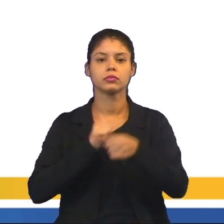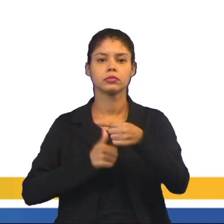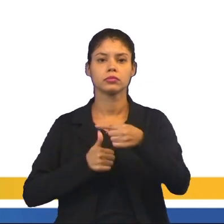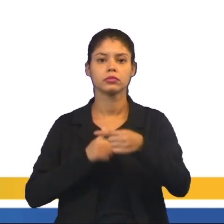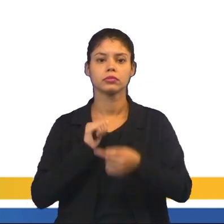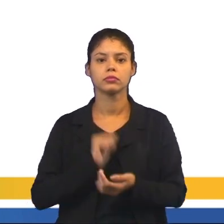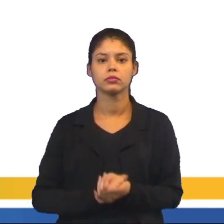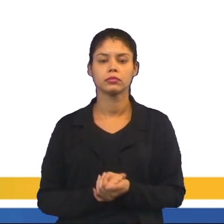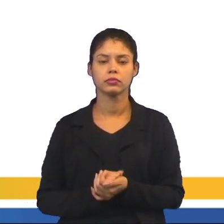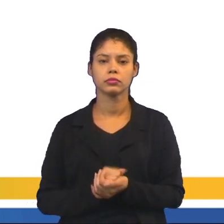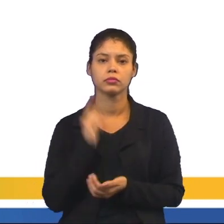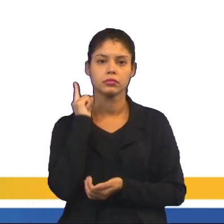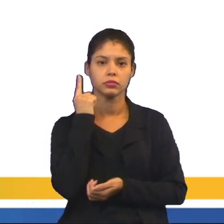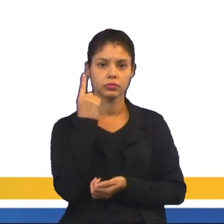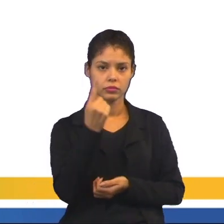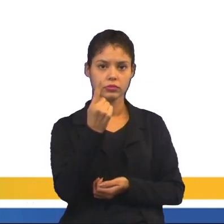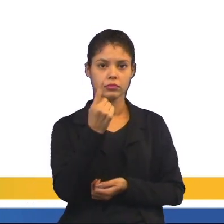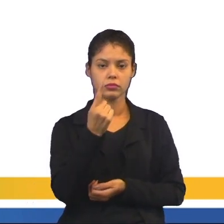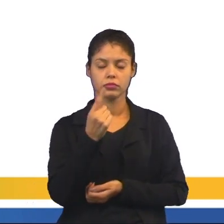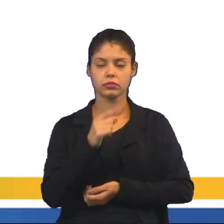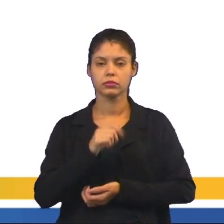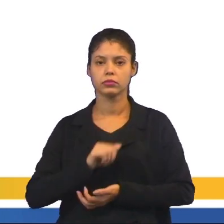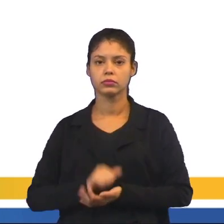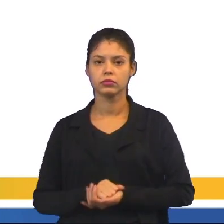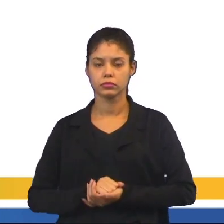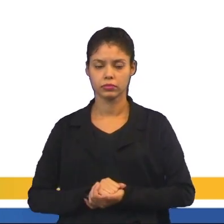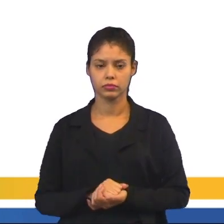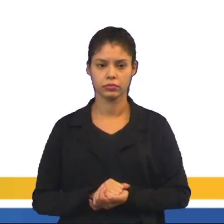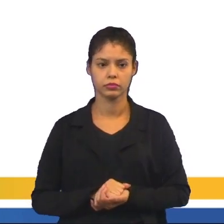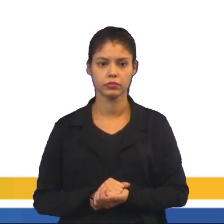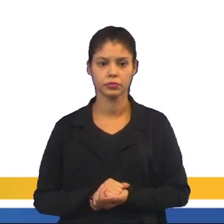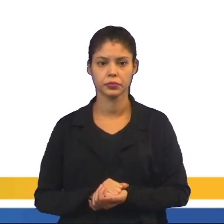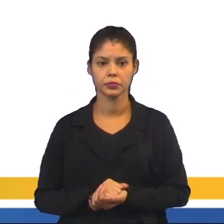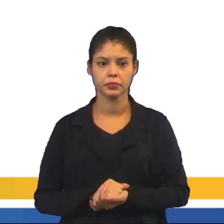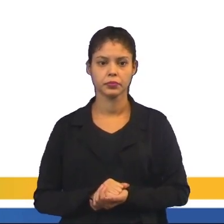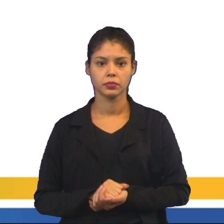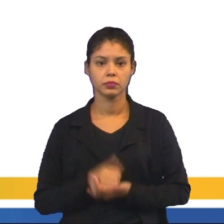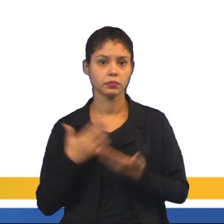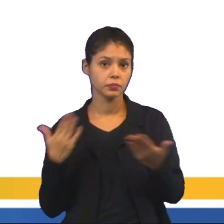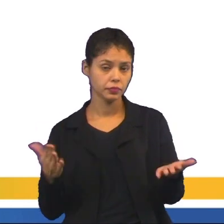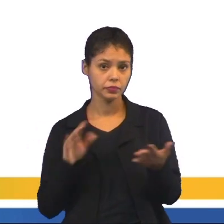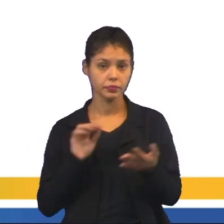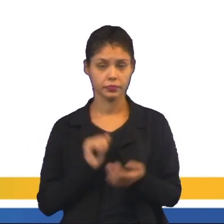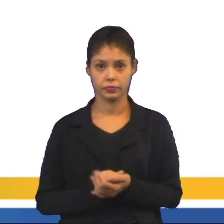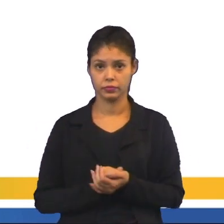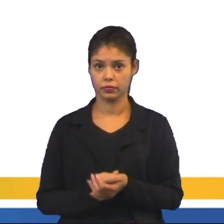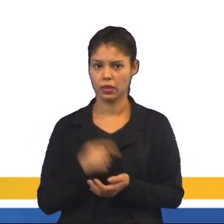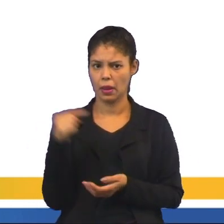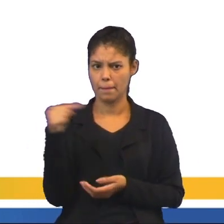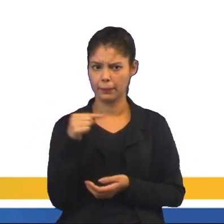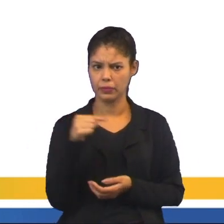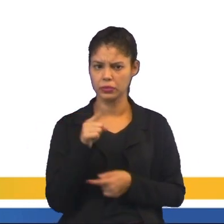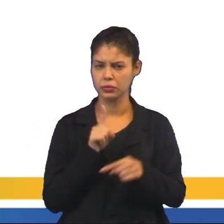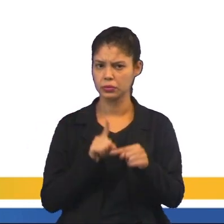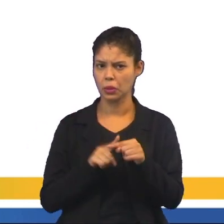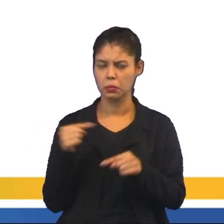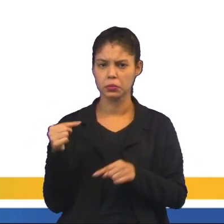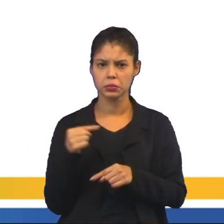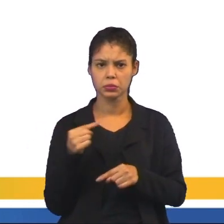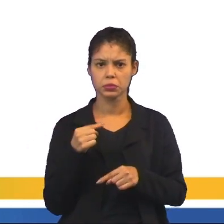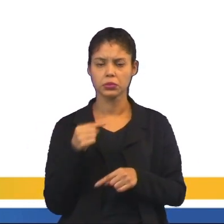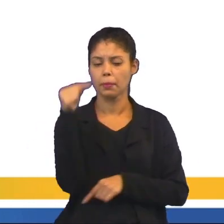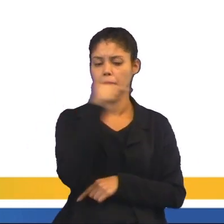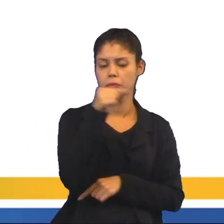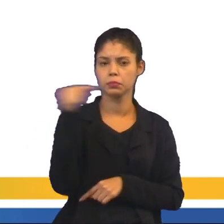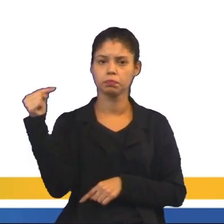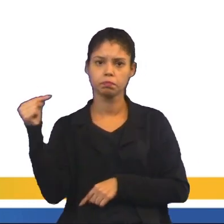11, que é igual a y, tá? Valendo 1. Por quê? Menos com menos é mais. Então,